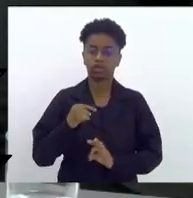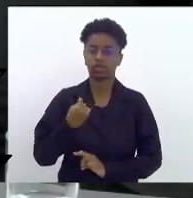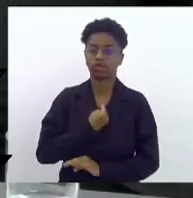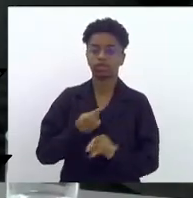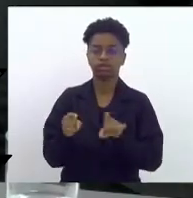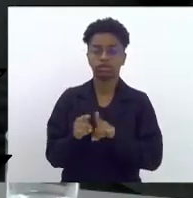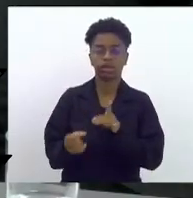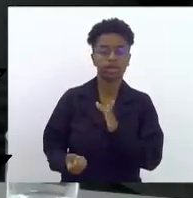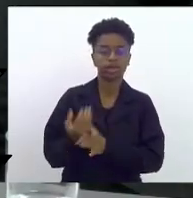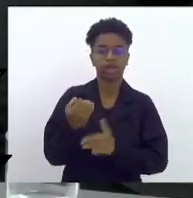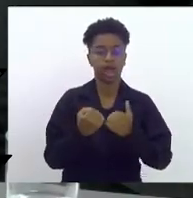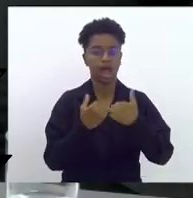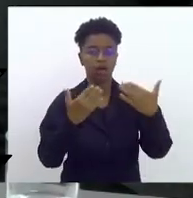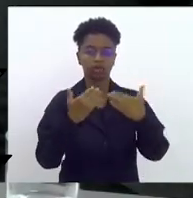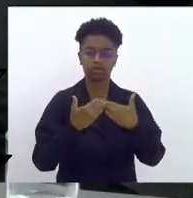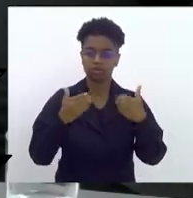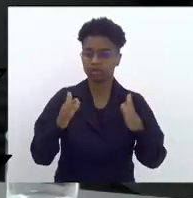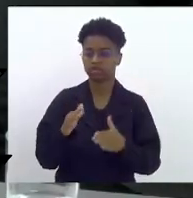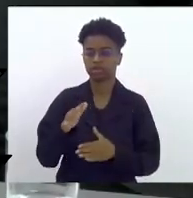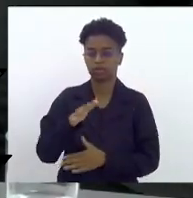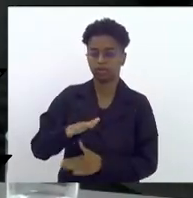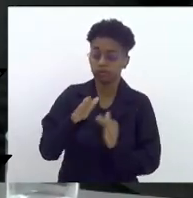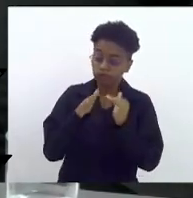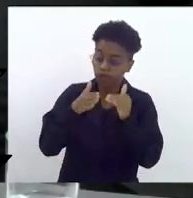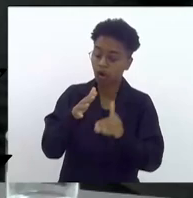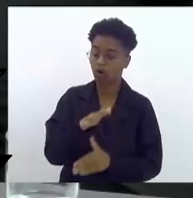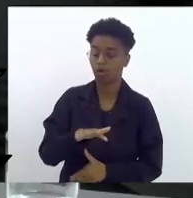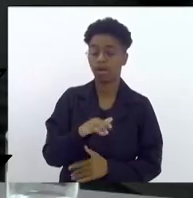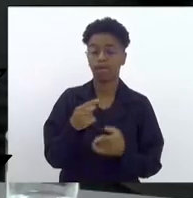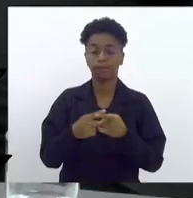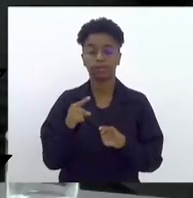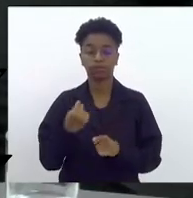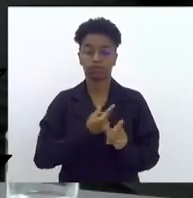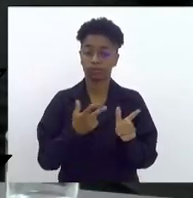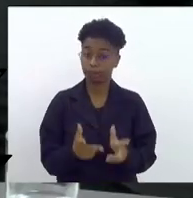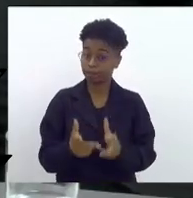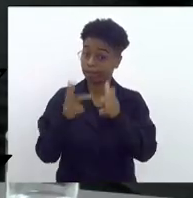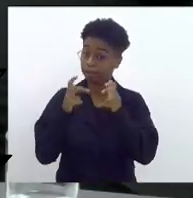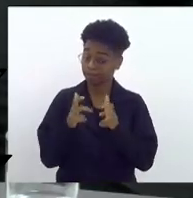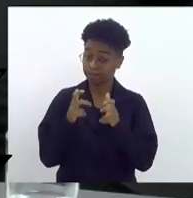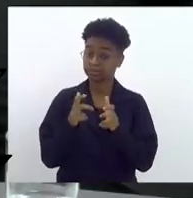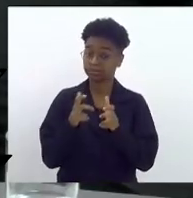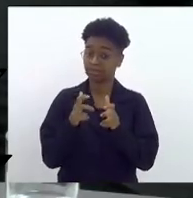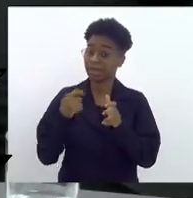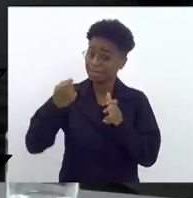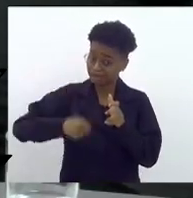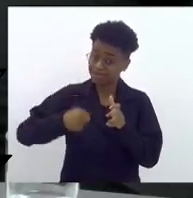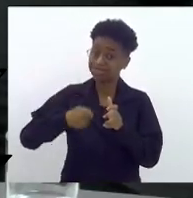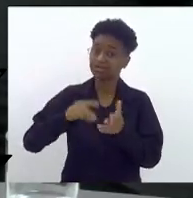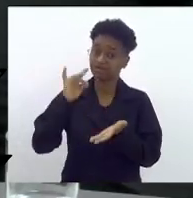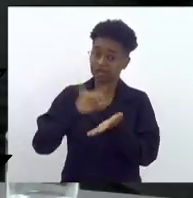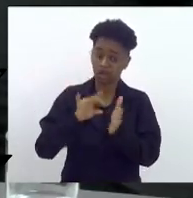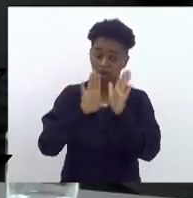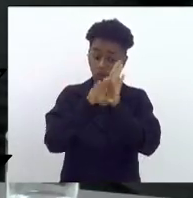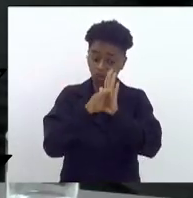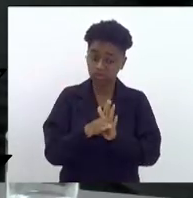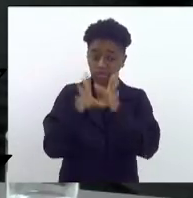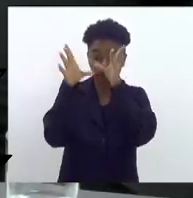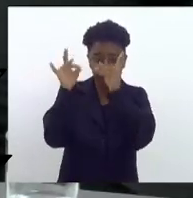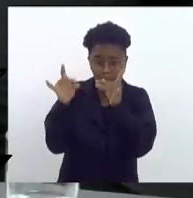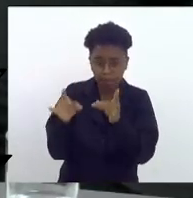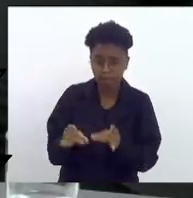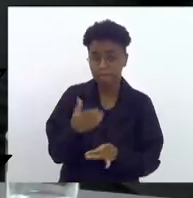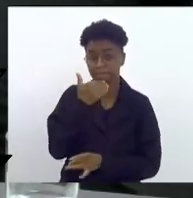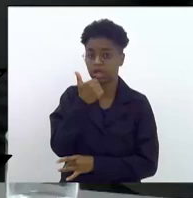inclusive construir audiência pública Nesse sentido porque a gente tá percebendo que precisa conceituar melhor